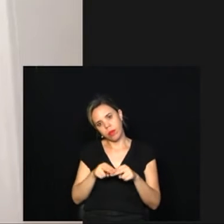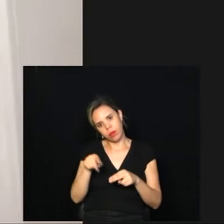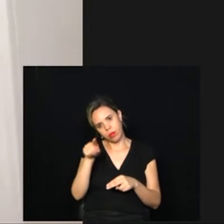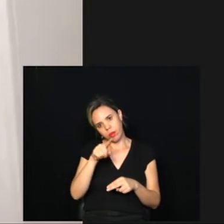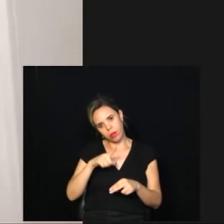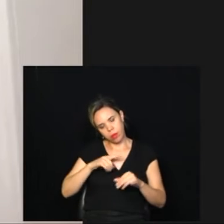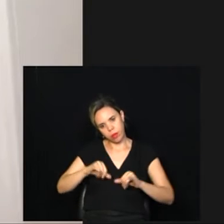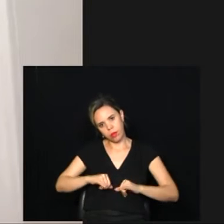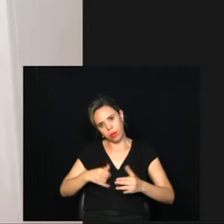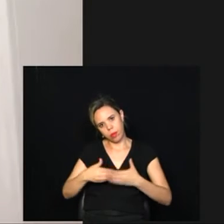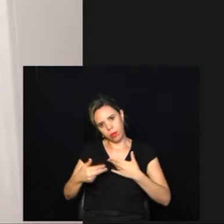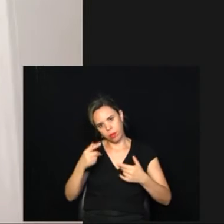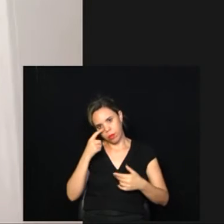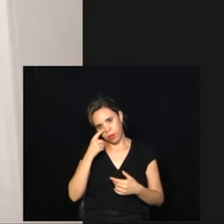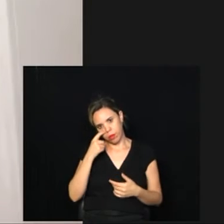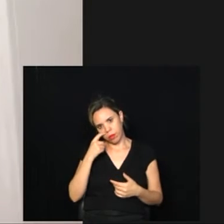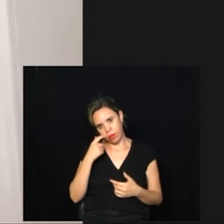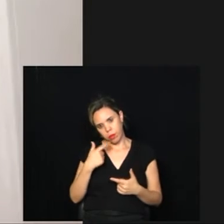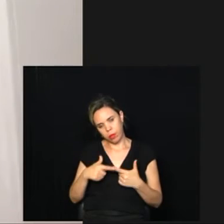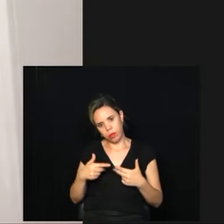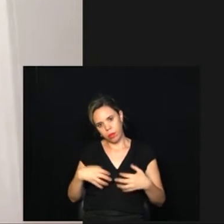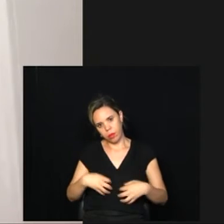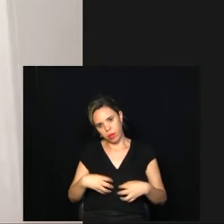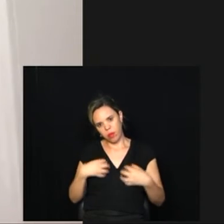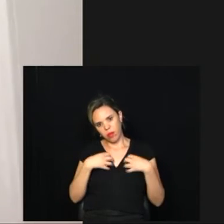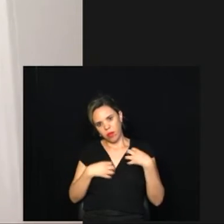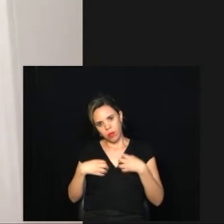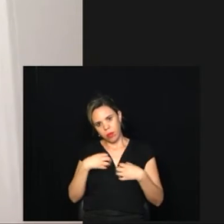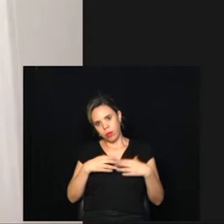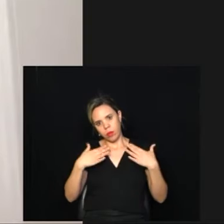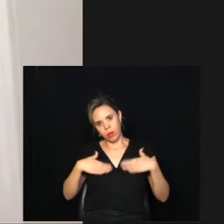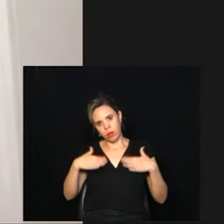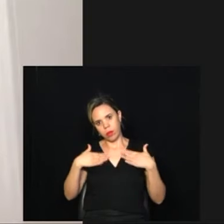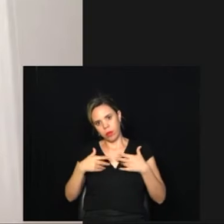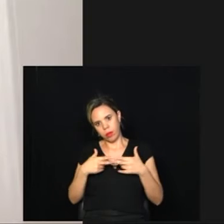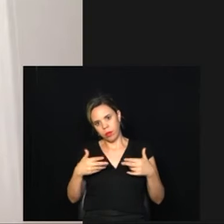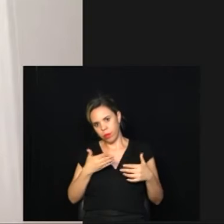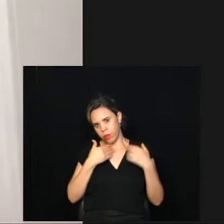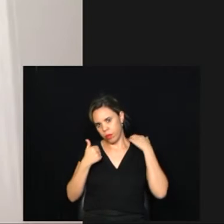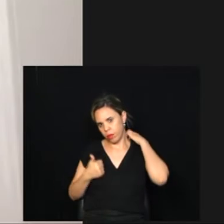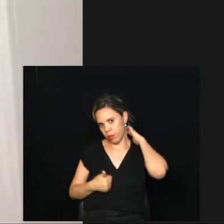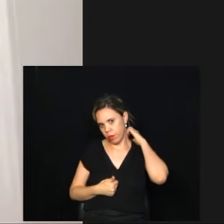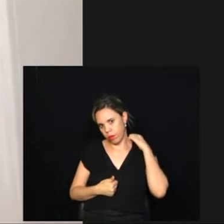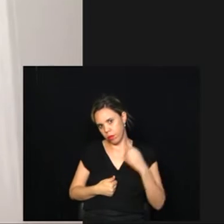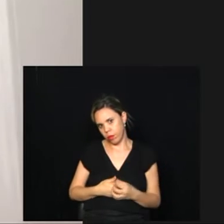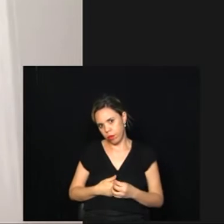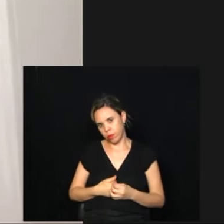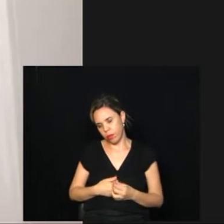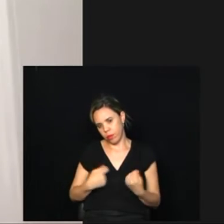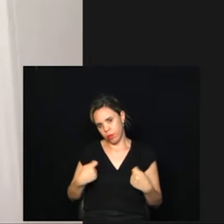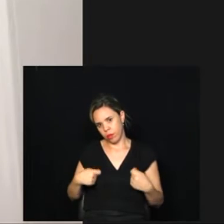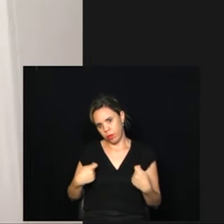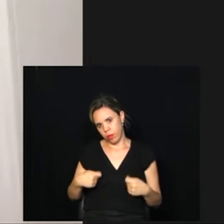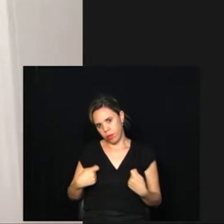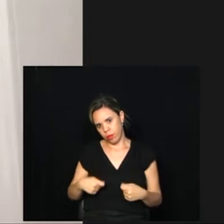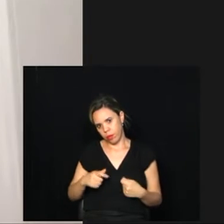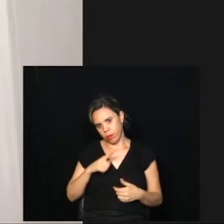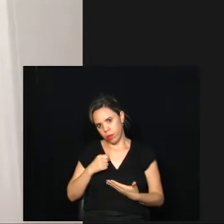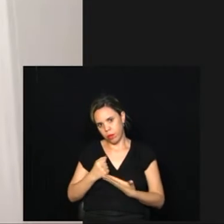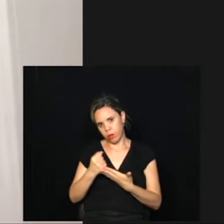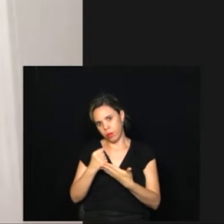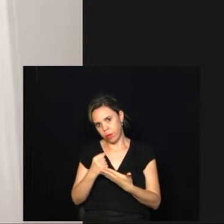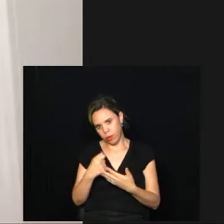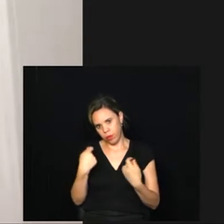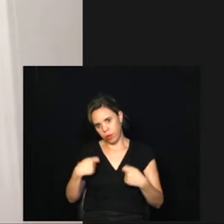estiver sofrendo qualquer coisa, qualquer sintoma, fica tranquilo que as coisas vão melhorar. Mas é preciso ter ajuda.